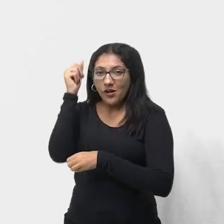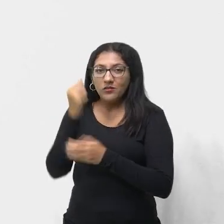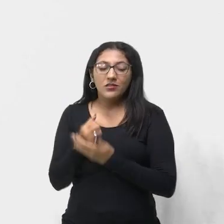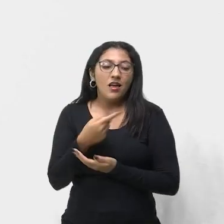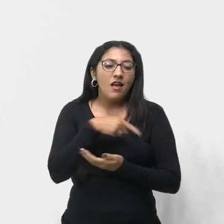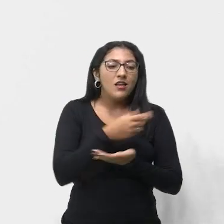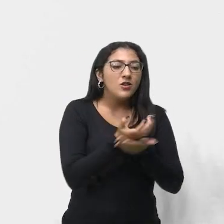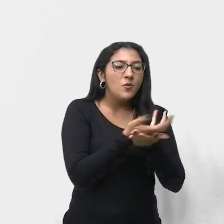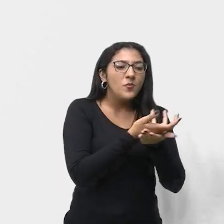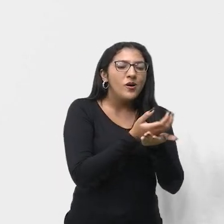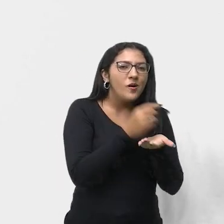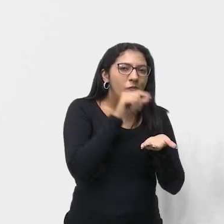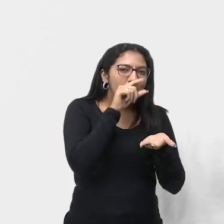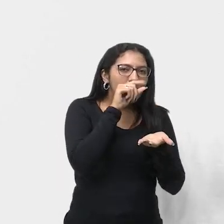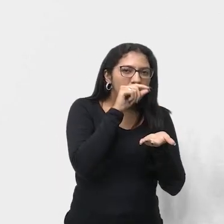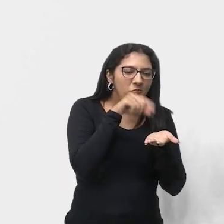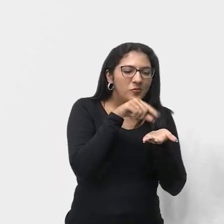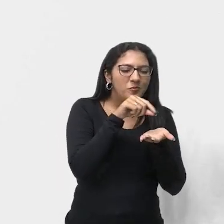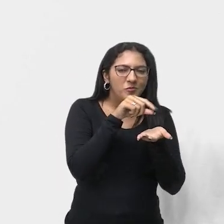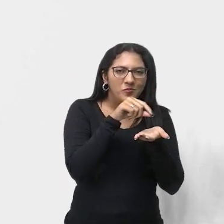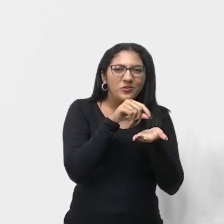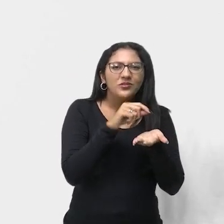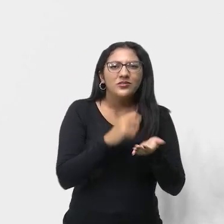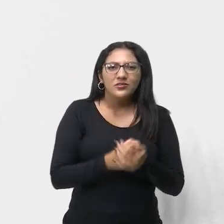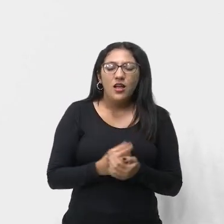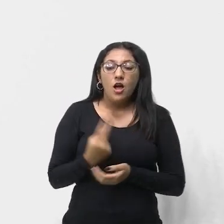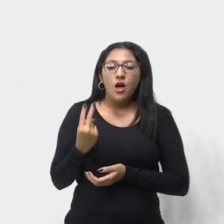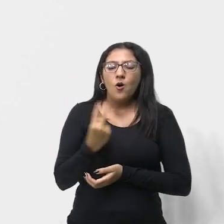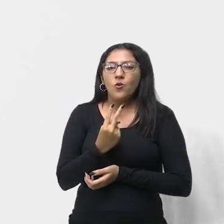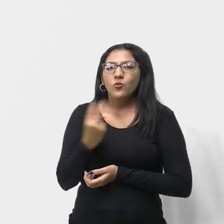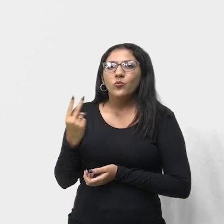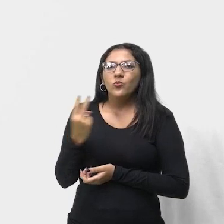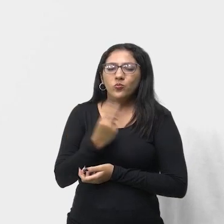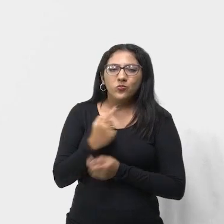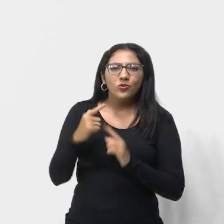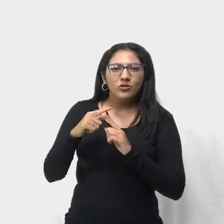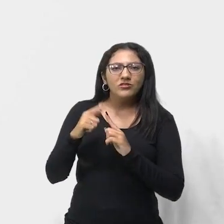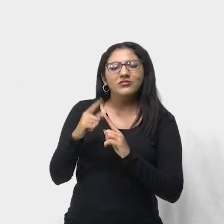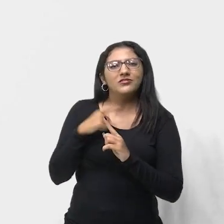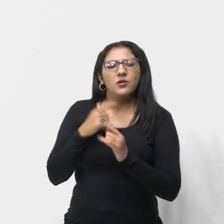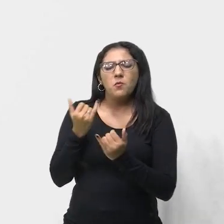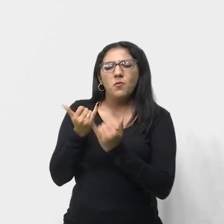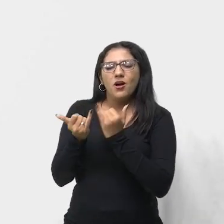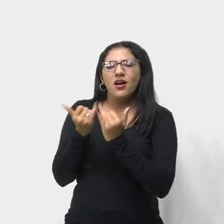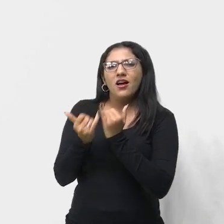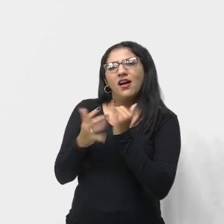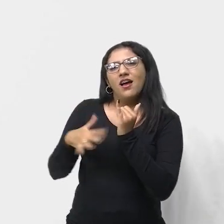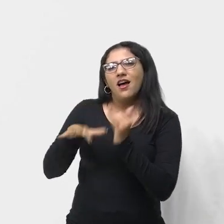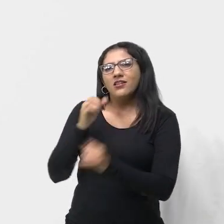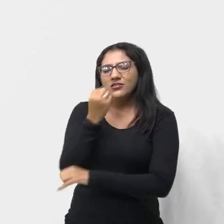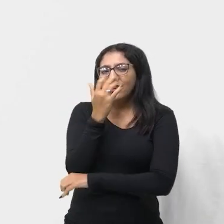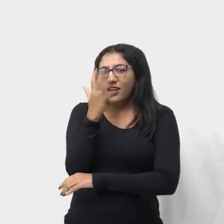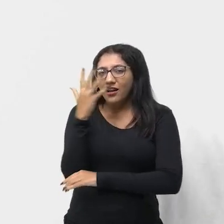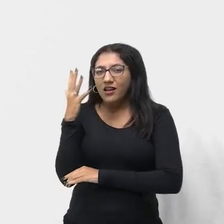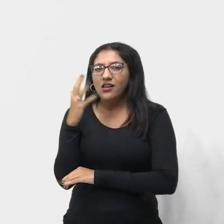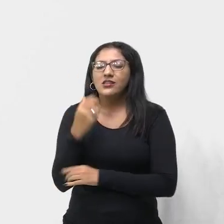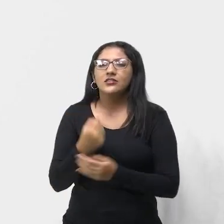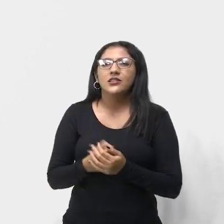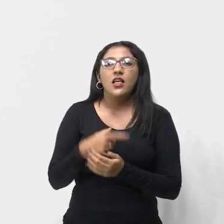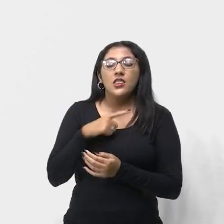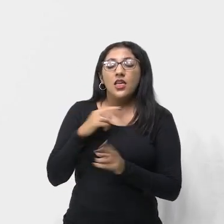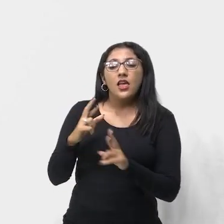de passarinho, de uma maneira muito positiva, porque ambas as situações estão ali próximas da natureza, estão